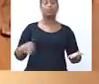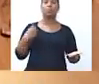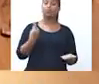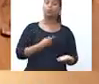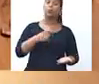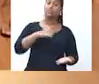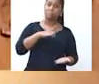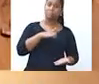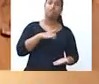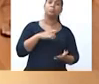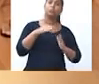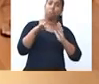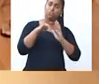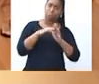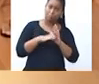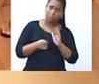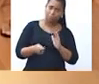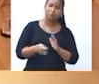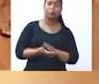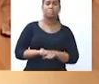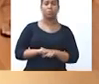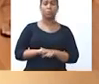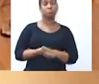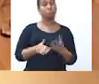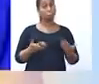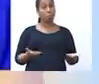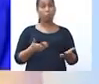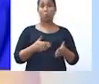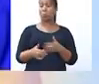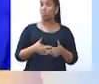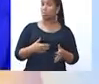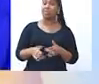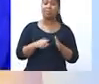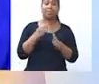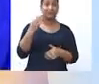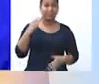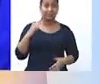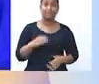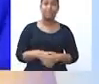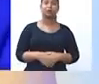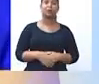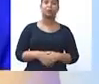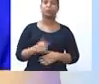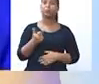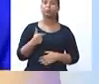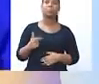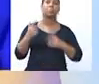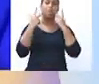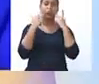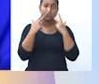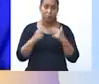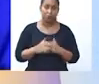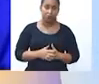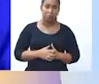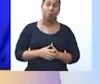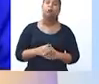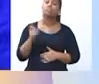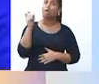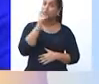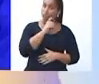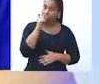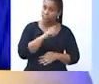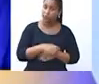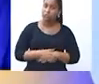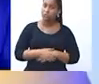tem aí toda uma rigorosidade. Lógico, toda e qualquer ciência, você não tem neutralidade. Isso é uma mentira. Você